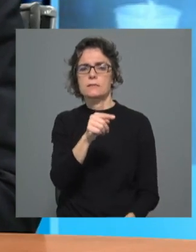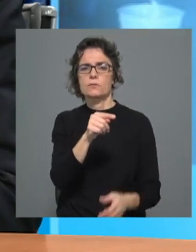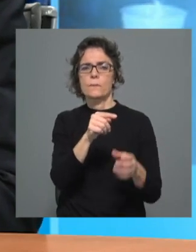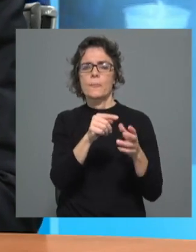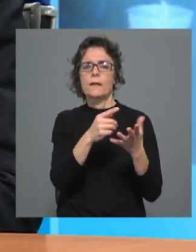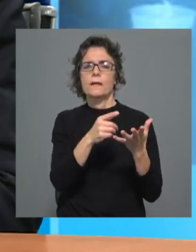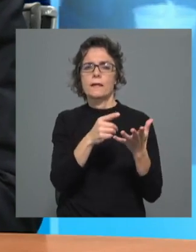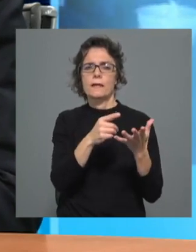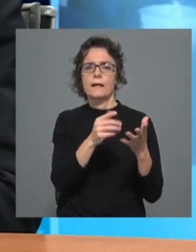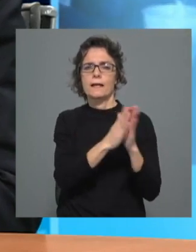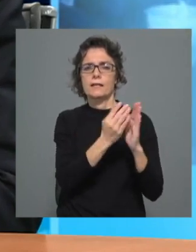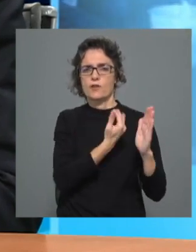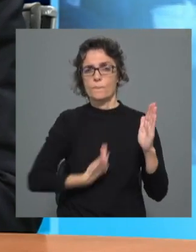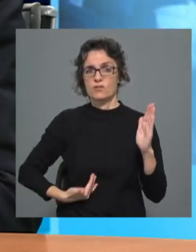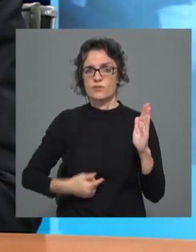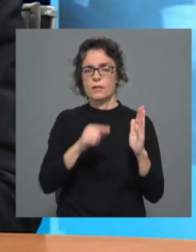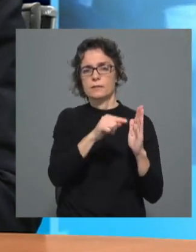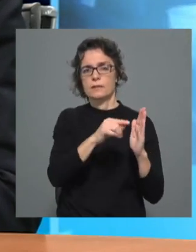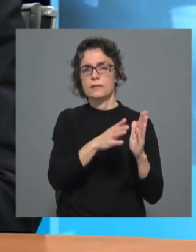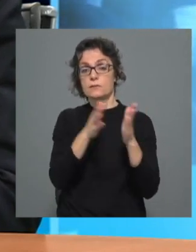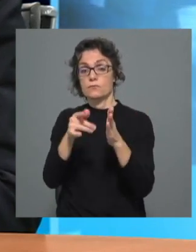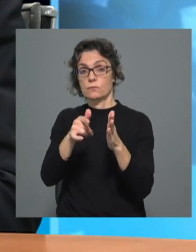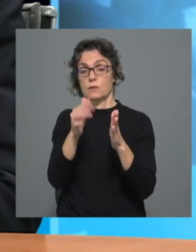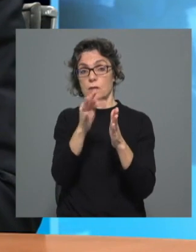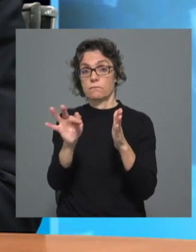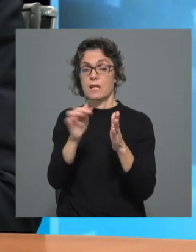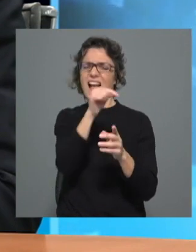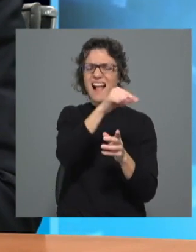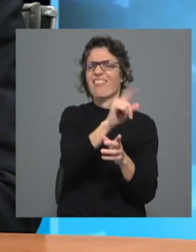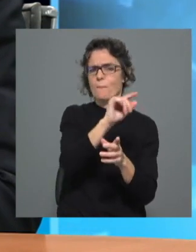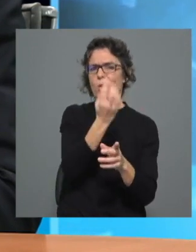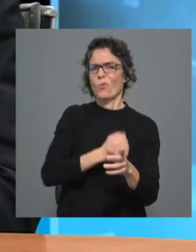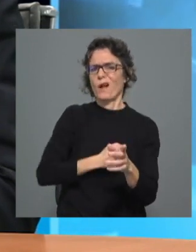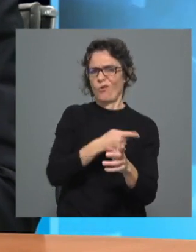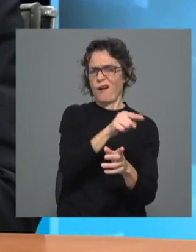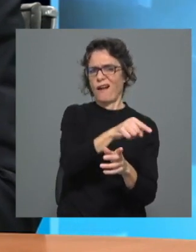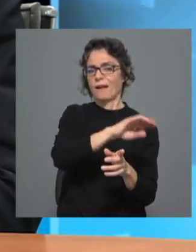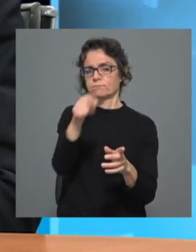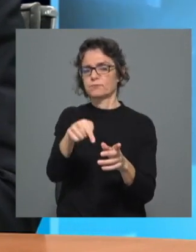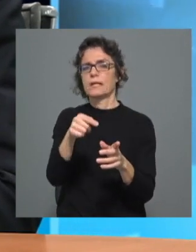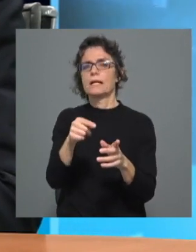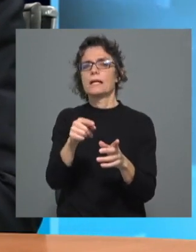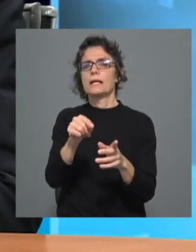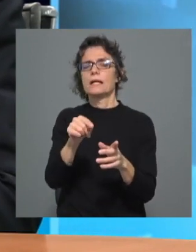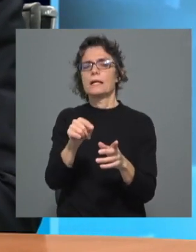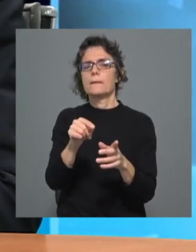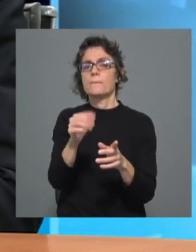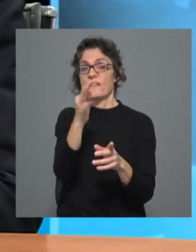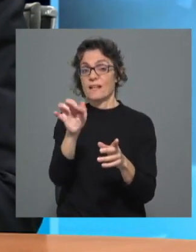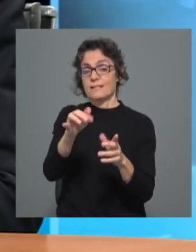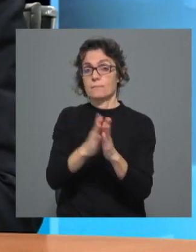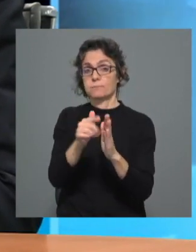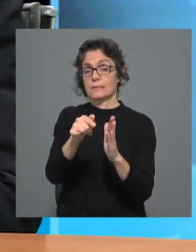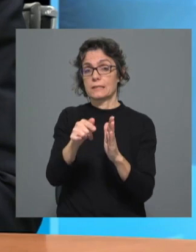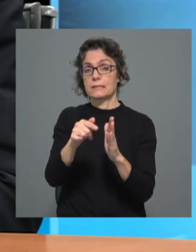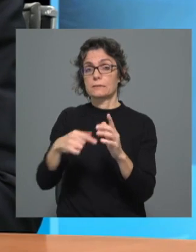protestante, embora tivesse um ou outro católico presente na comunidade, no caso do Chemin Neuf, eles são de origem